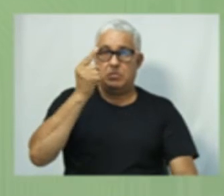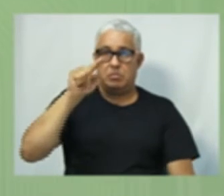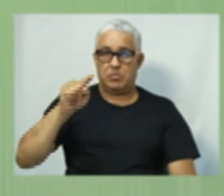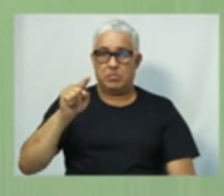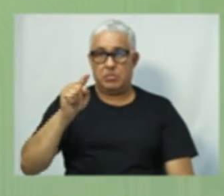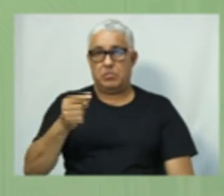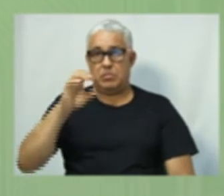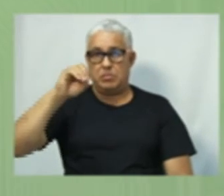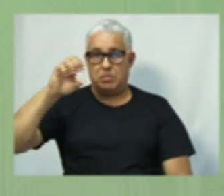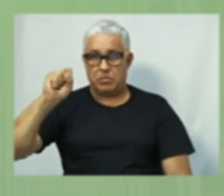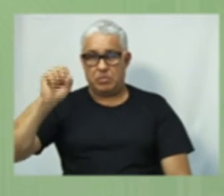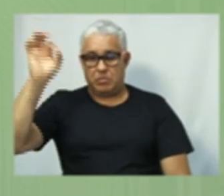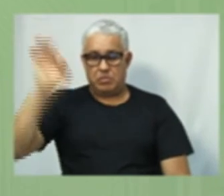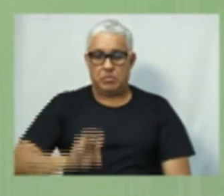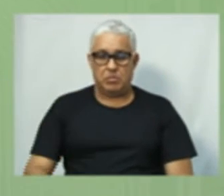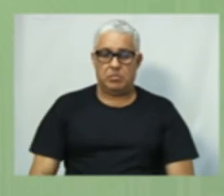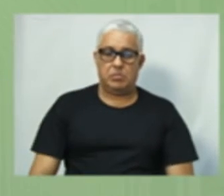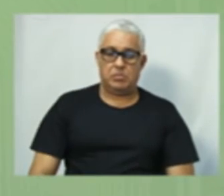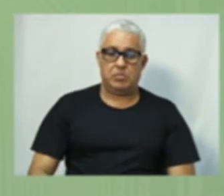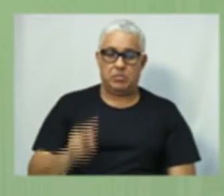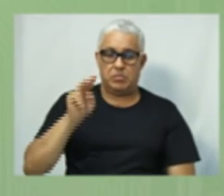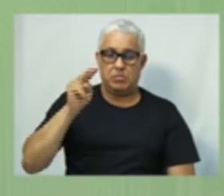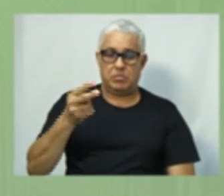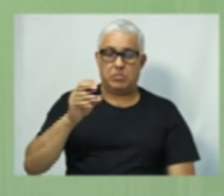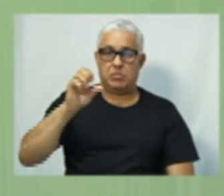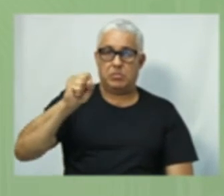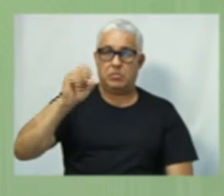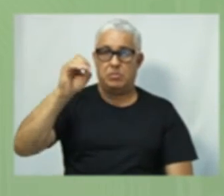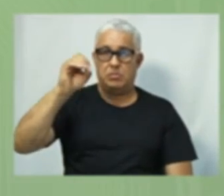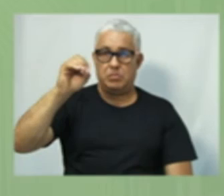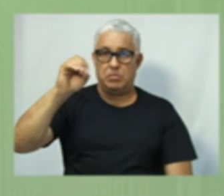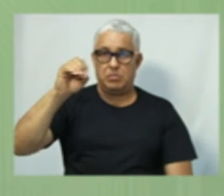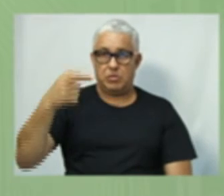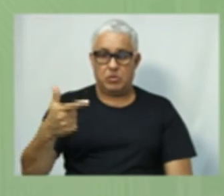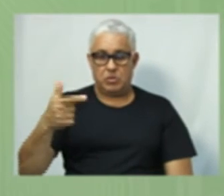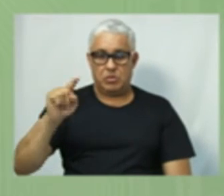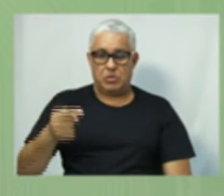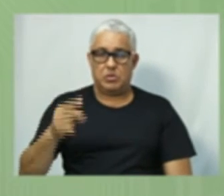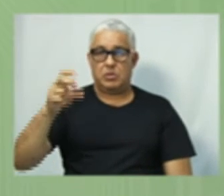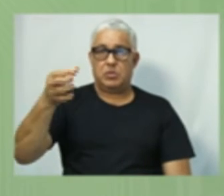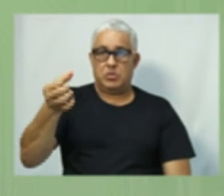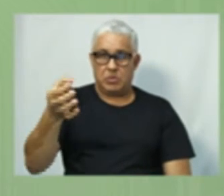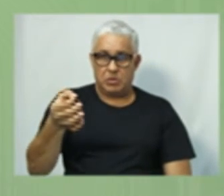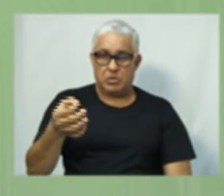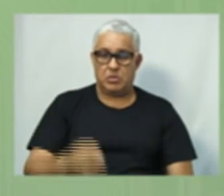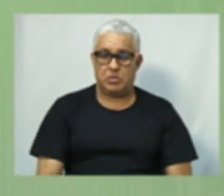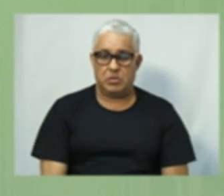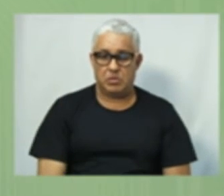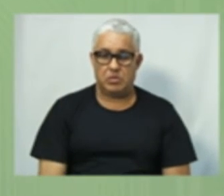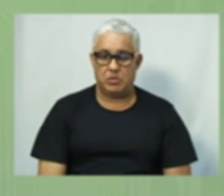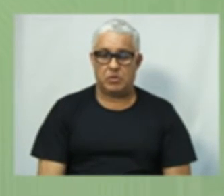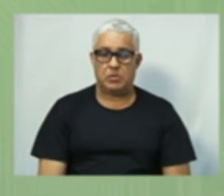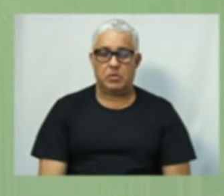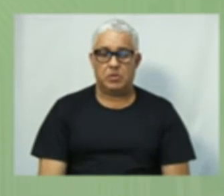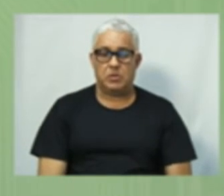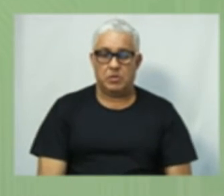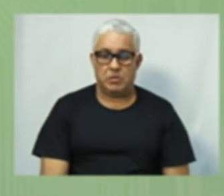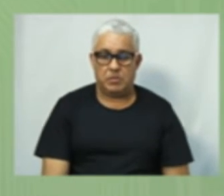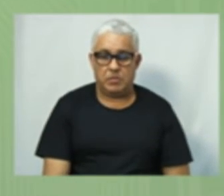259.500. Jogamos aqui, fazemos o quê? Multiplicamos. Achamos o valor de R$